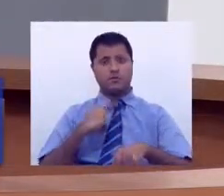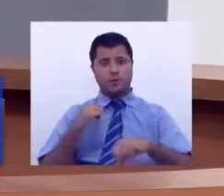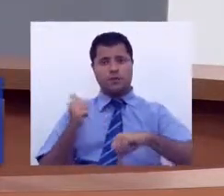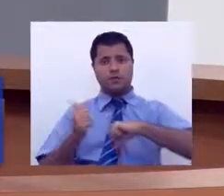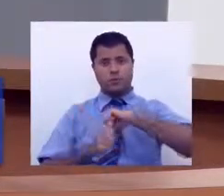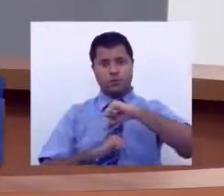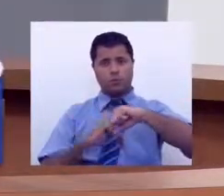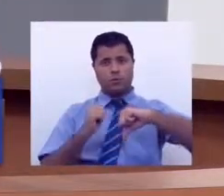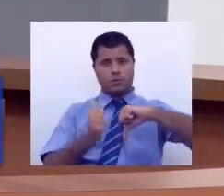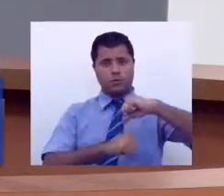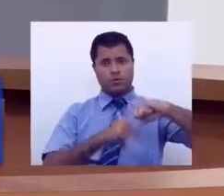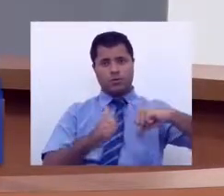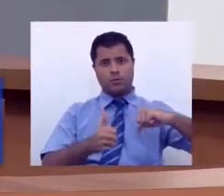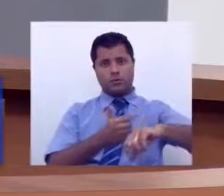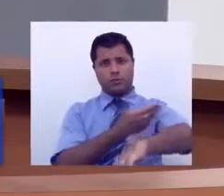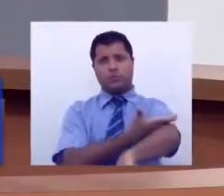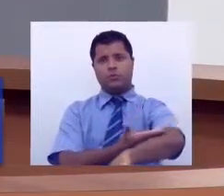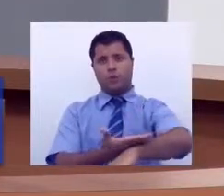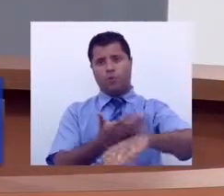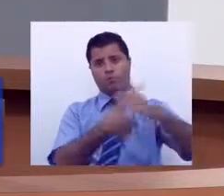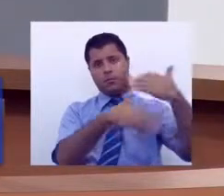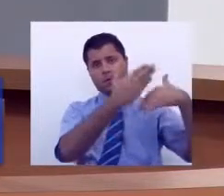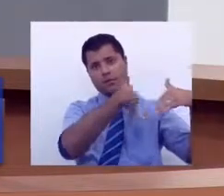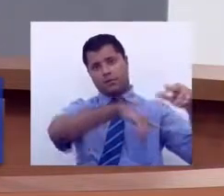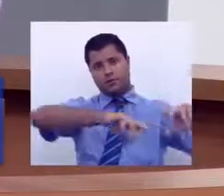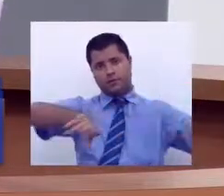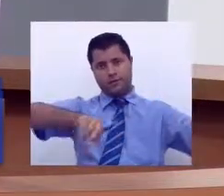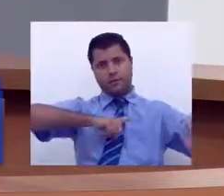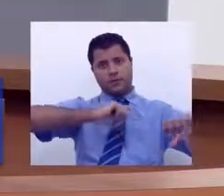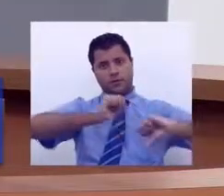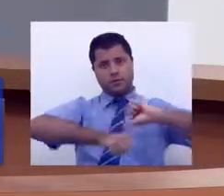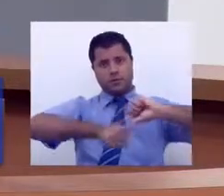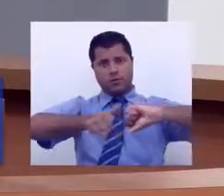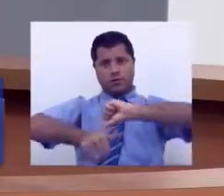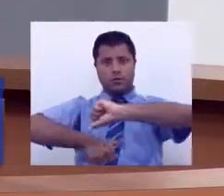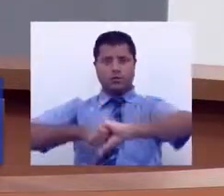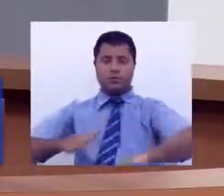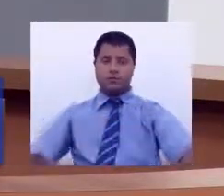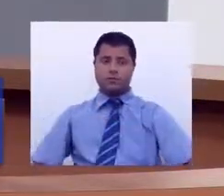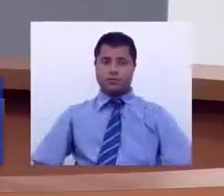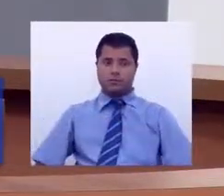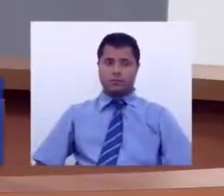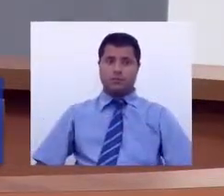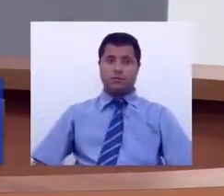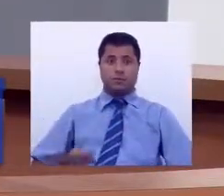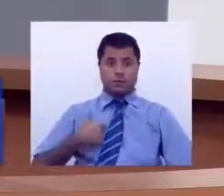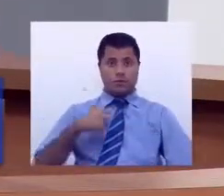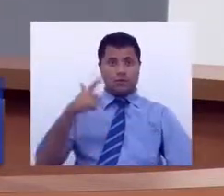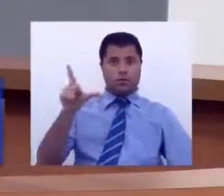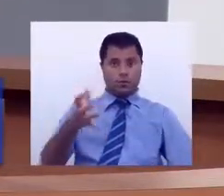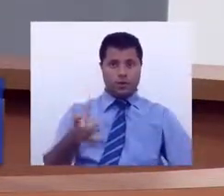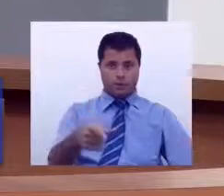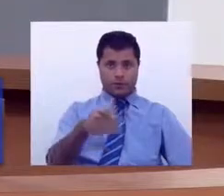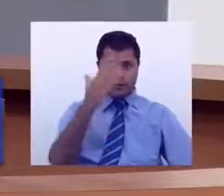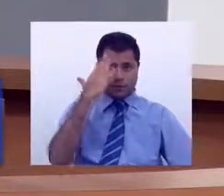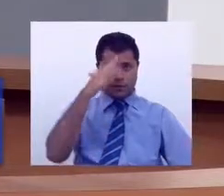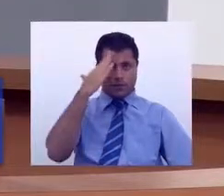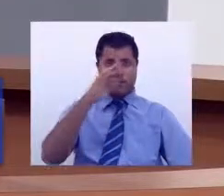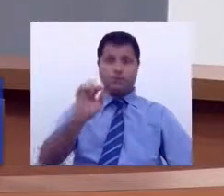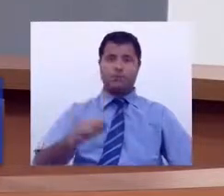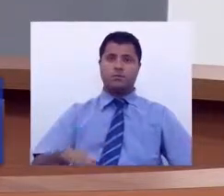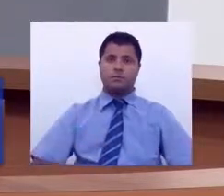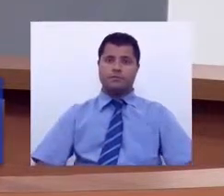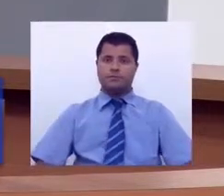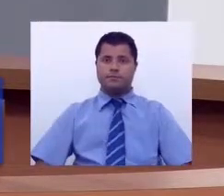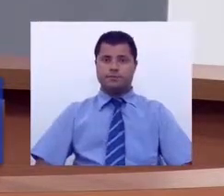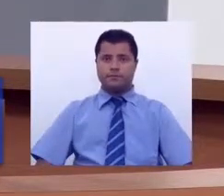a sistemática passada do hospital. Agora, outra coisa que eu gostaria que o senhor entendesse é o seguinte: